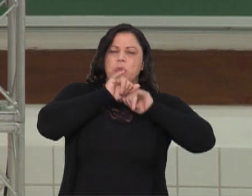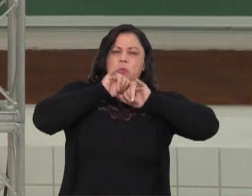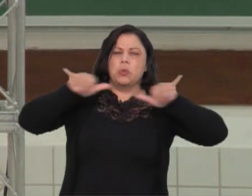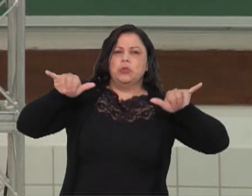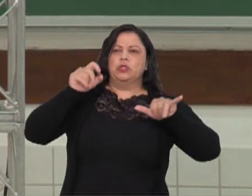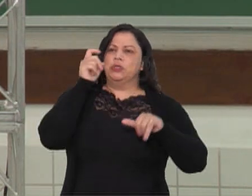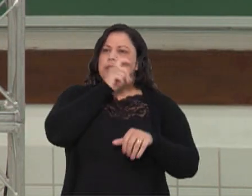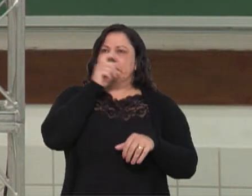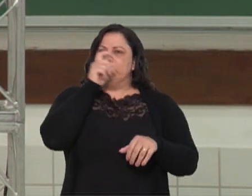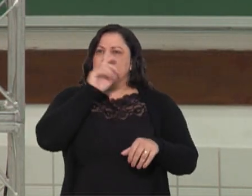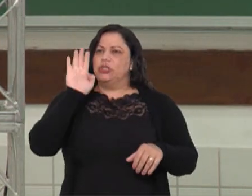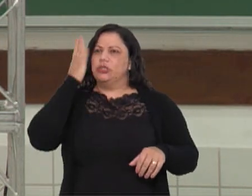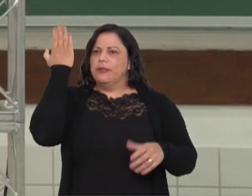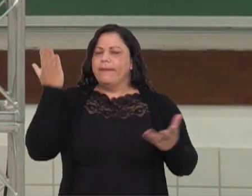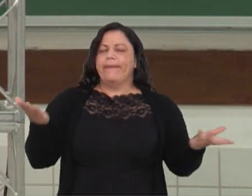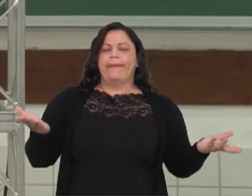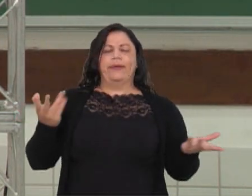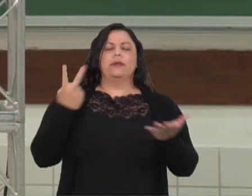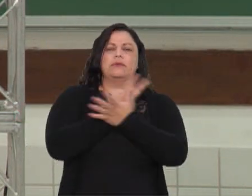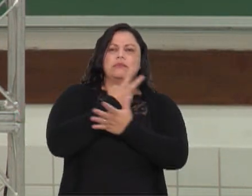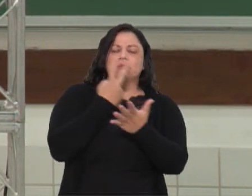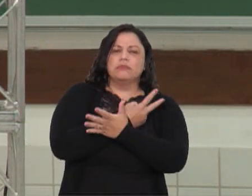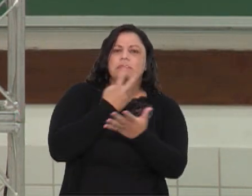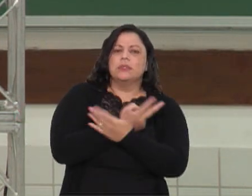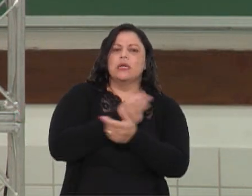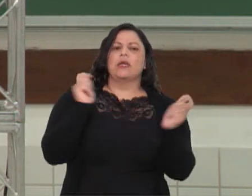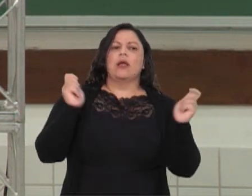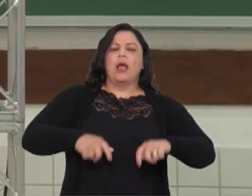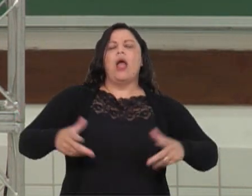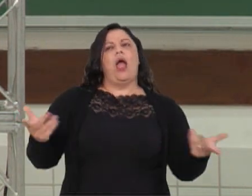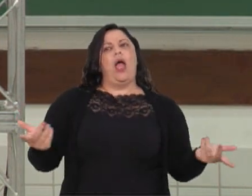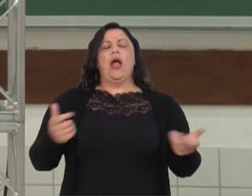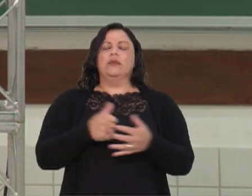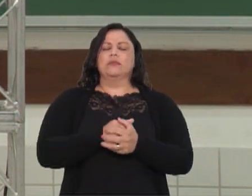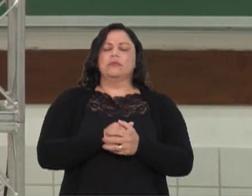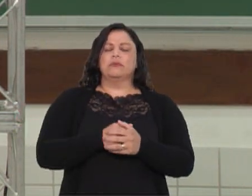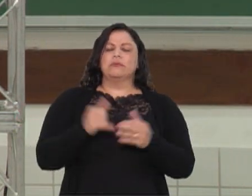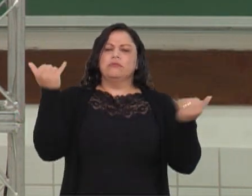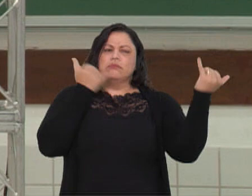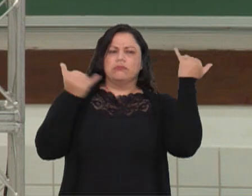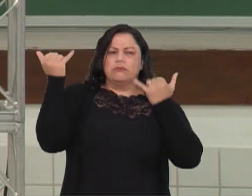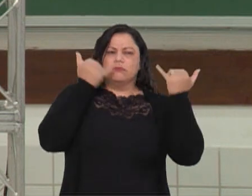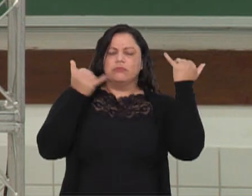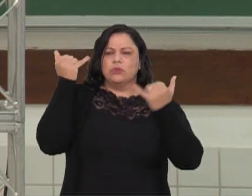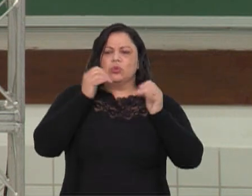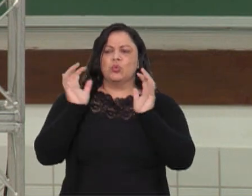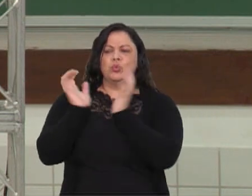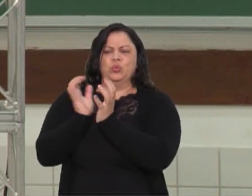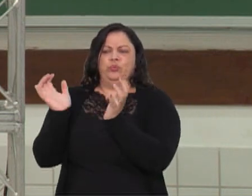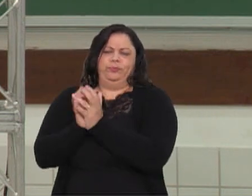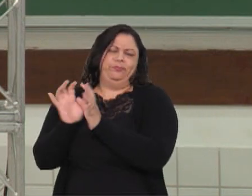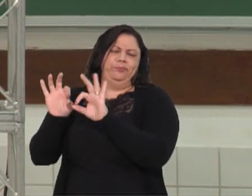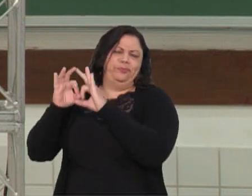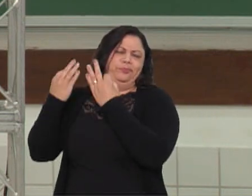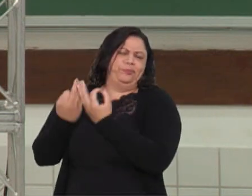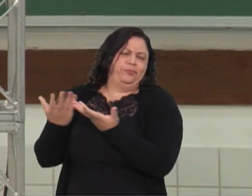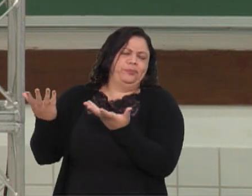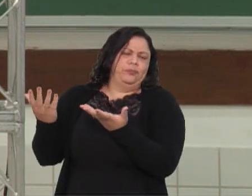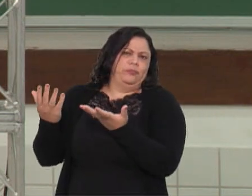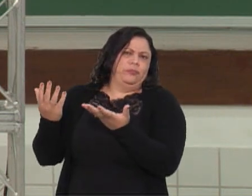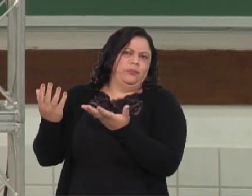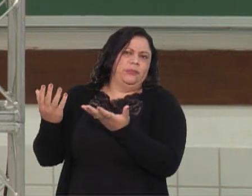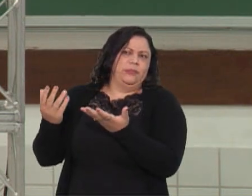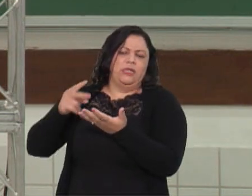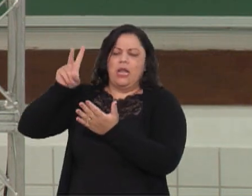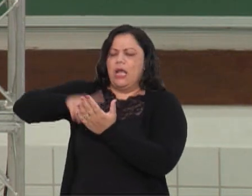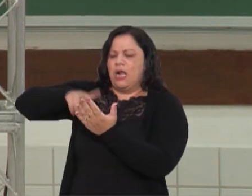um texto informativo em algum grupo lá específico, da família, dos amigos, e ele parece muito verídico.